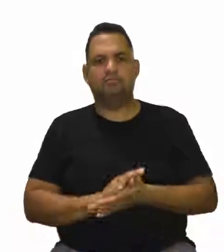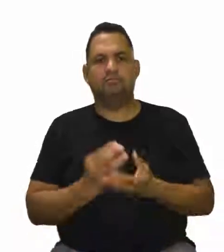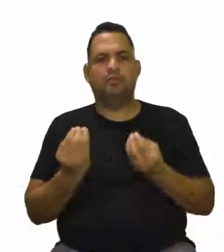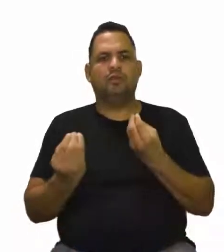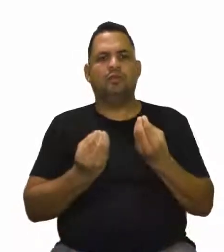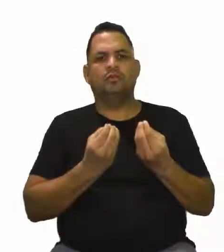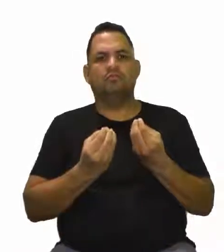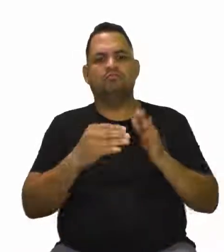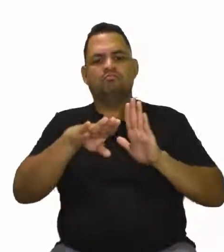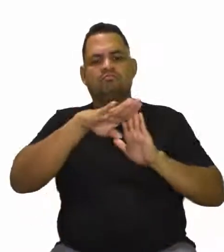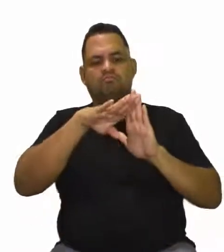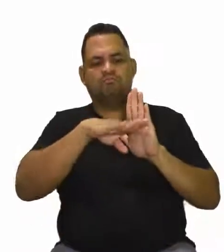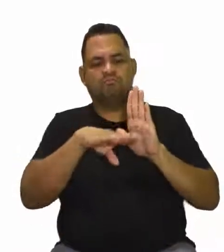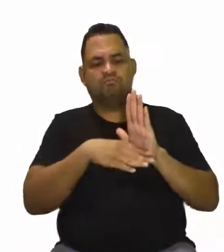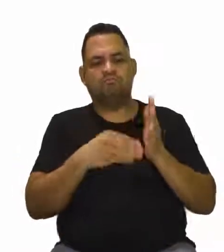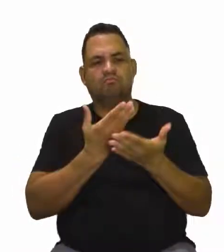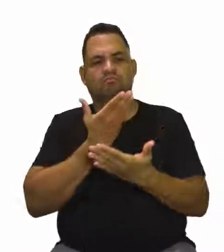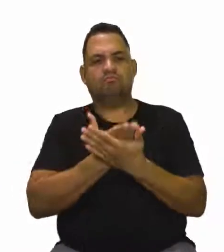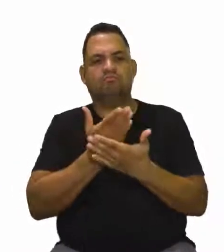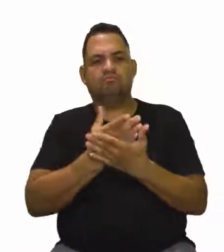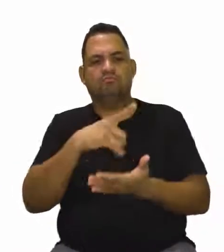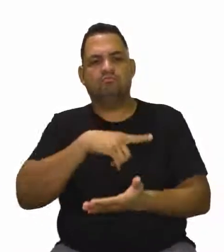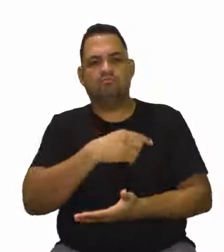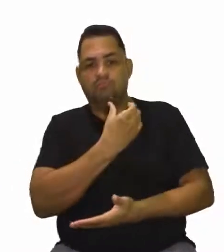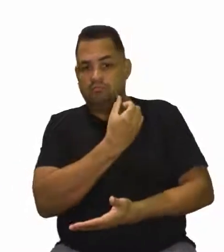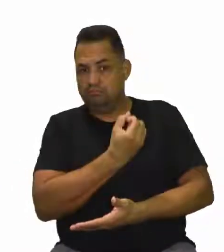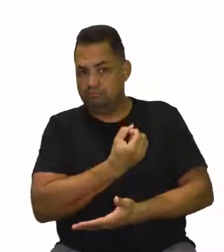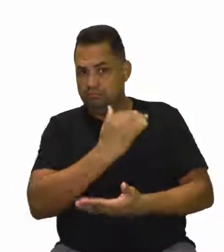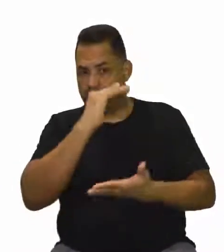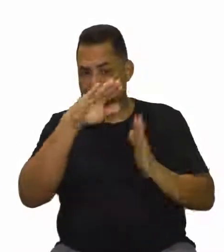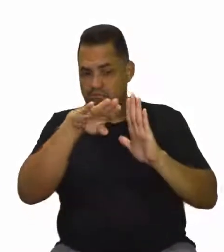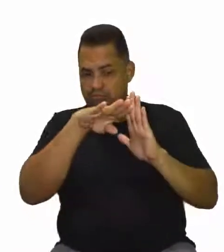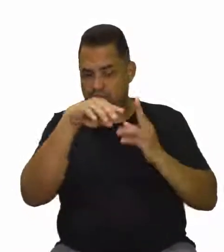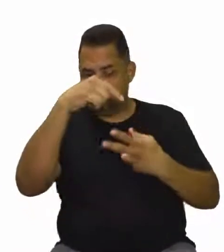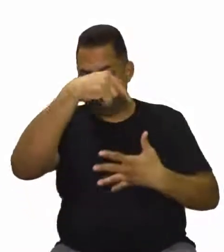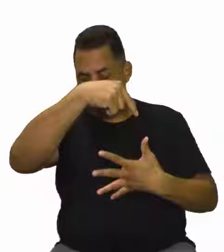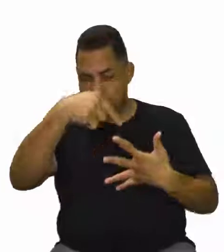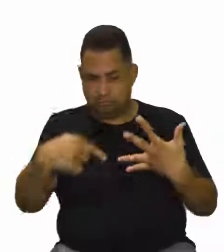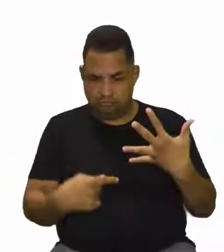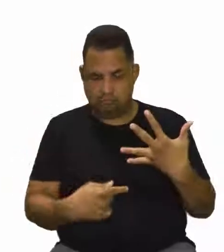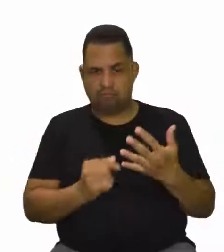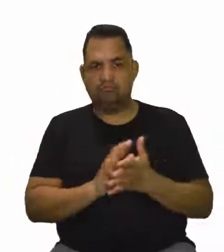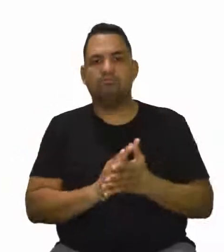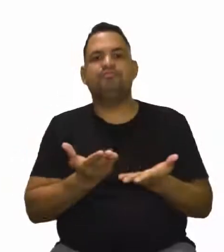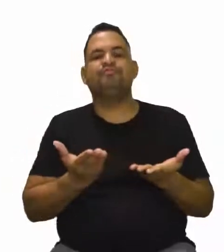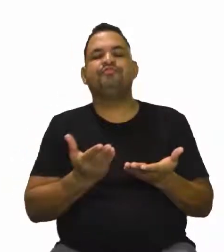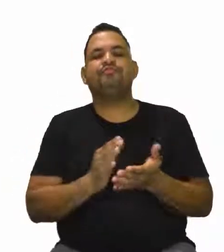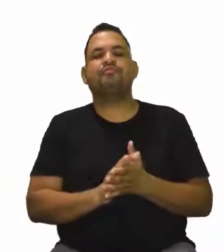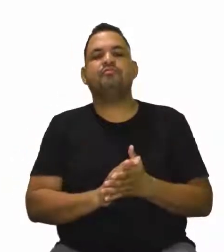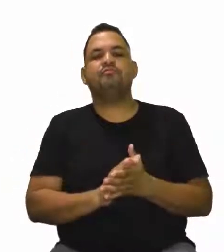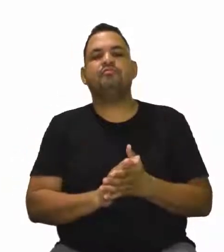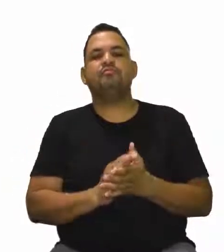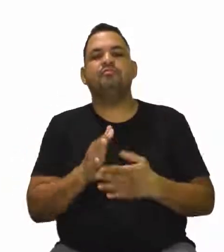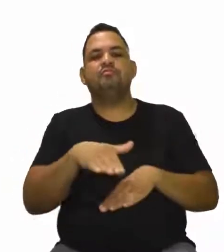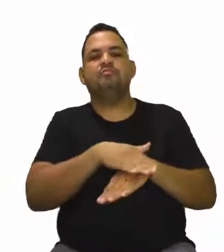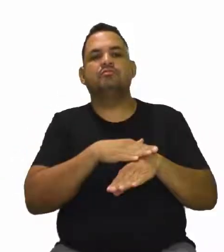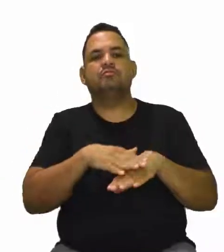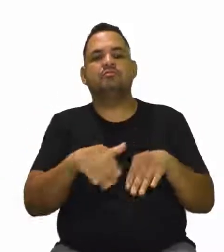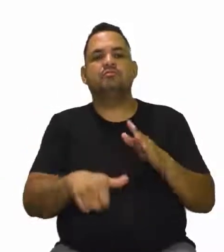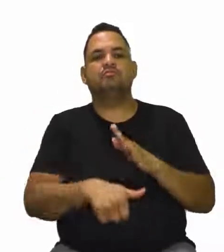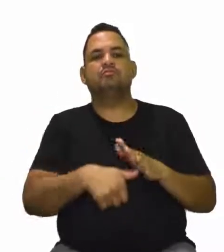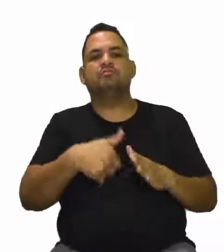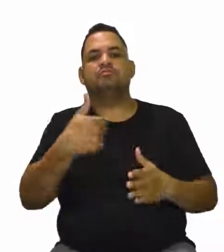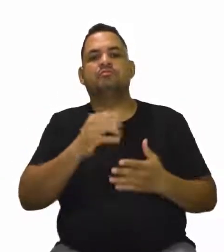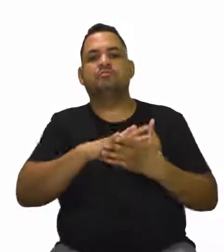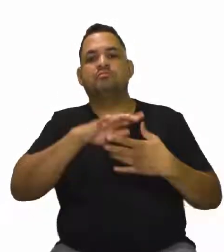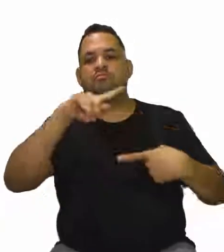Como agenda de aula, nós vamos ter aí 6 momentos de conversa. O primeiro momento vai falar aí